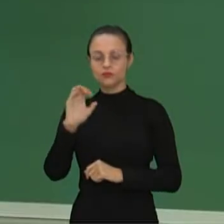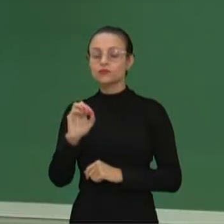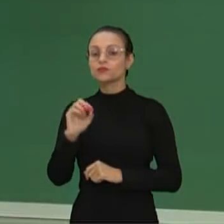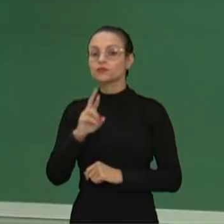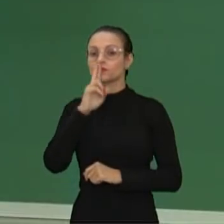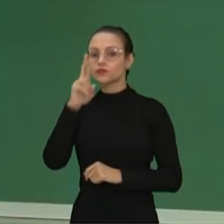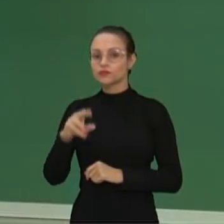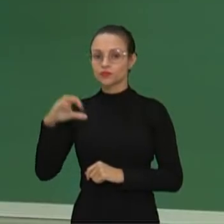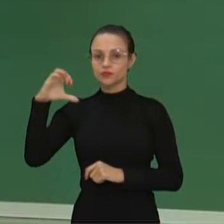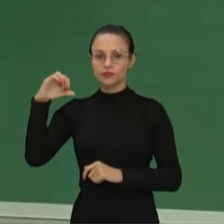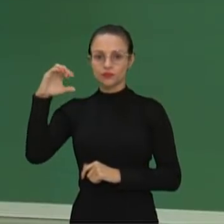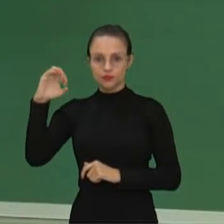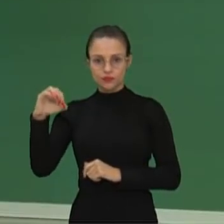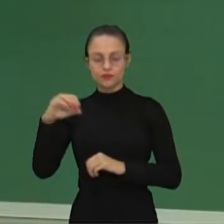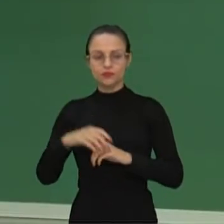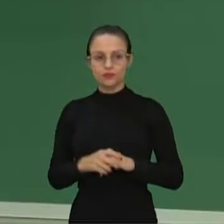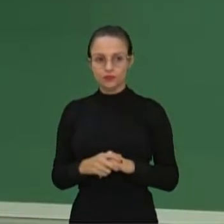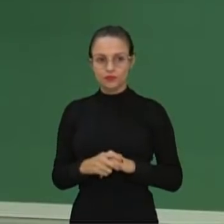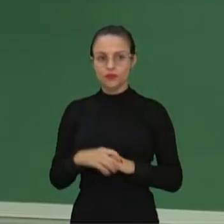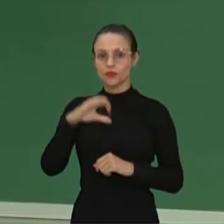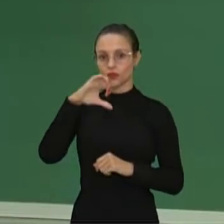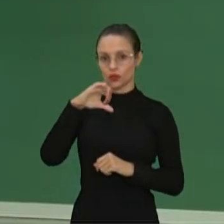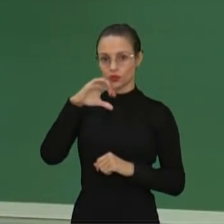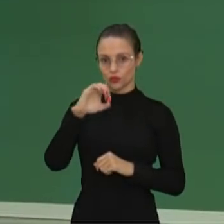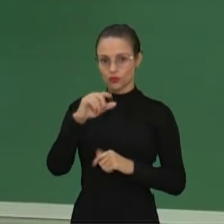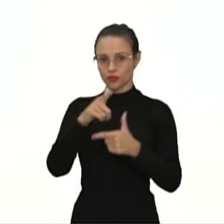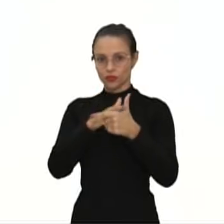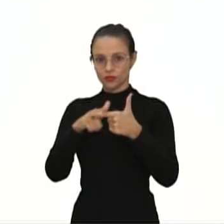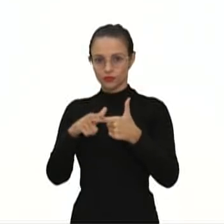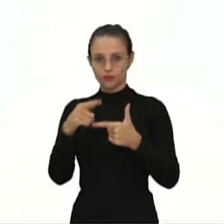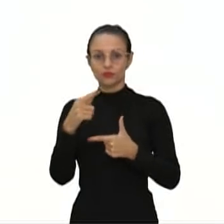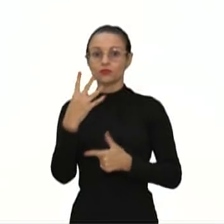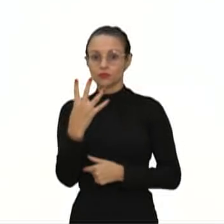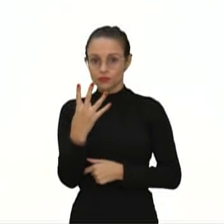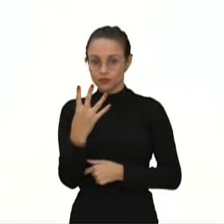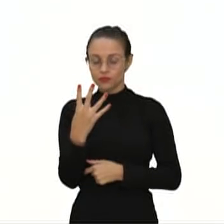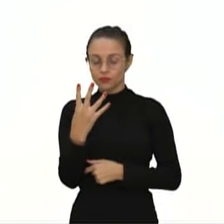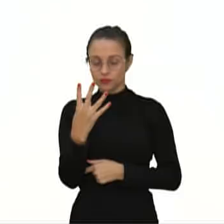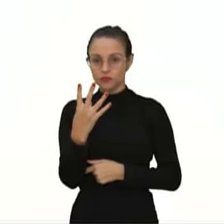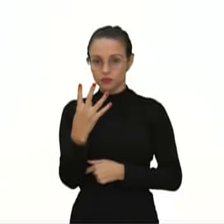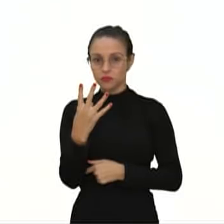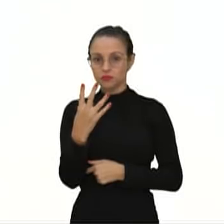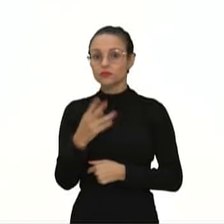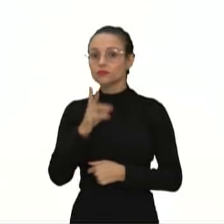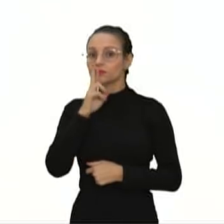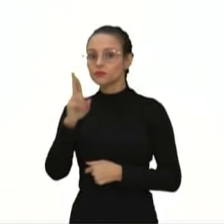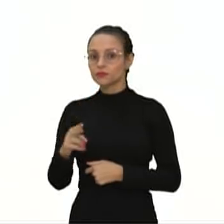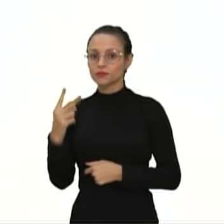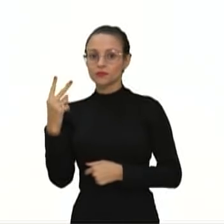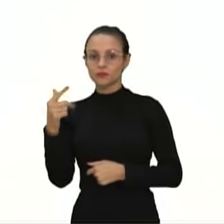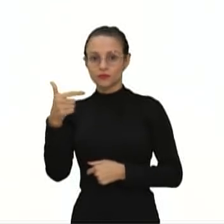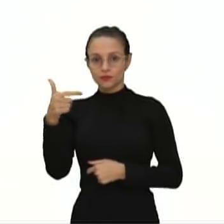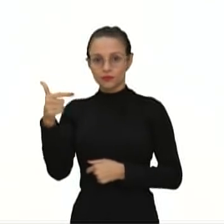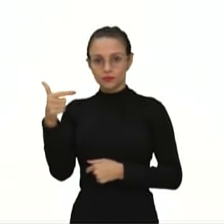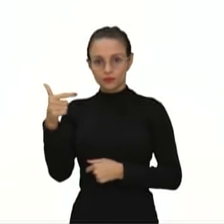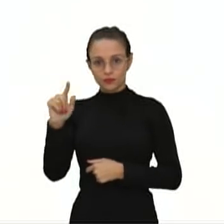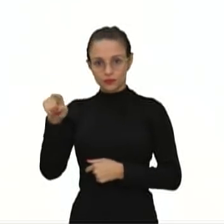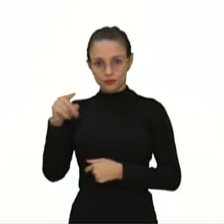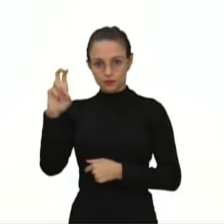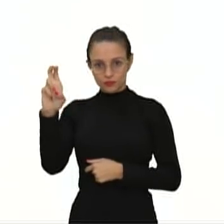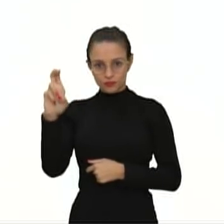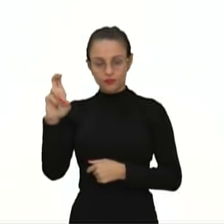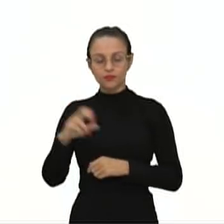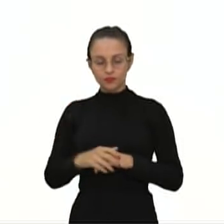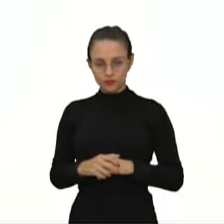dá 90. 90 divididos por 4, vamos chegar em 22,5,